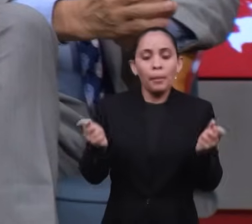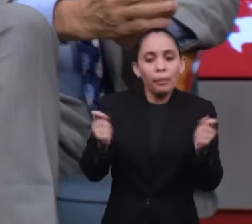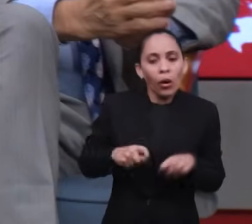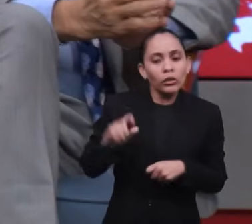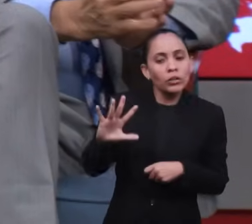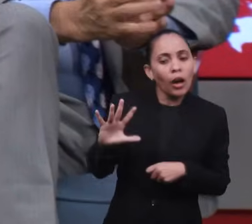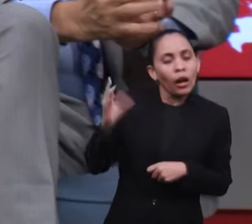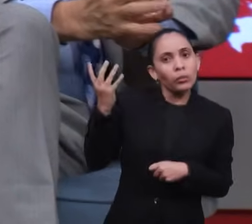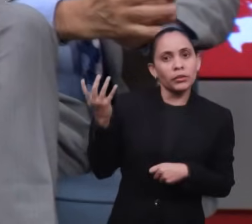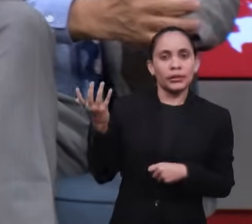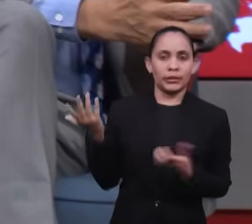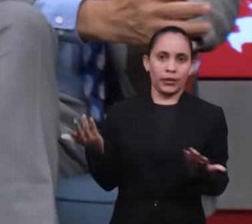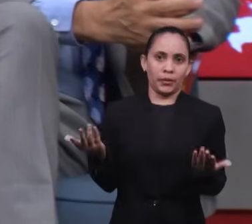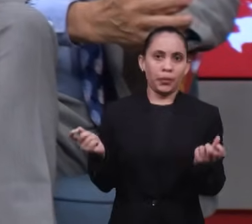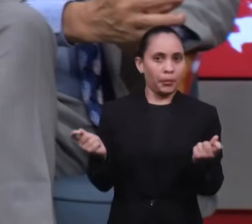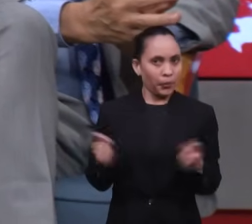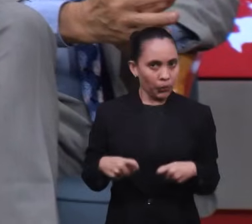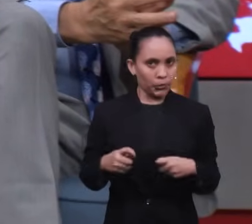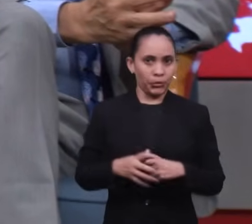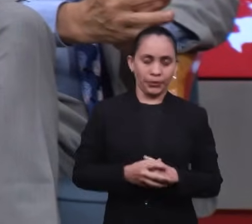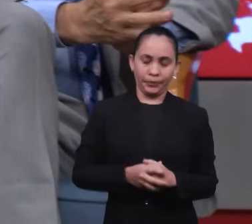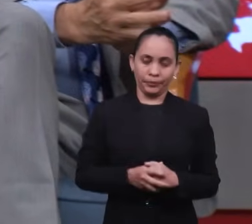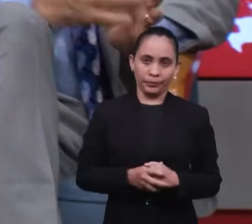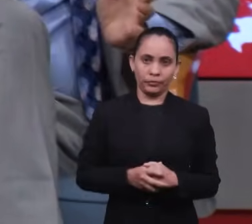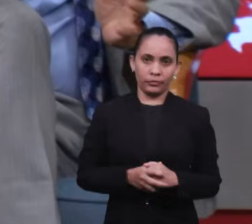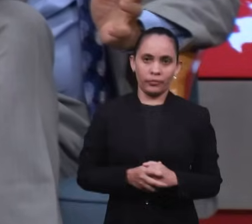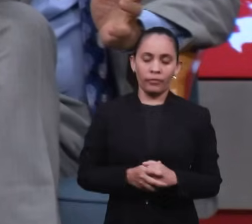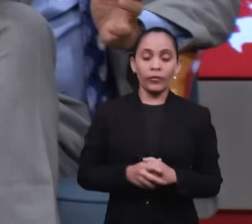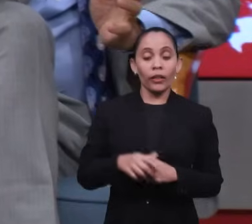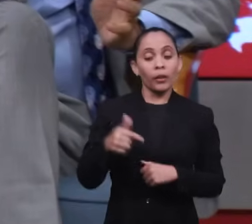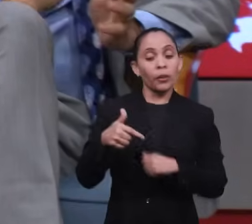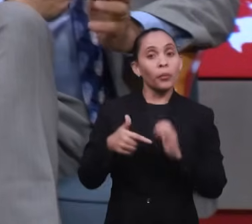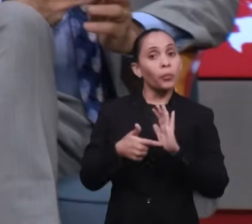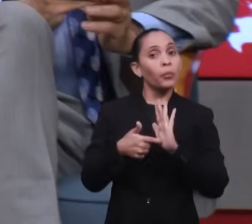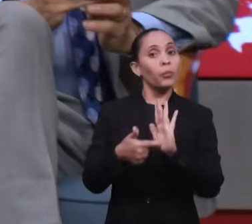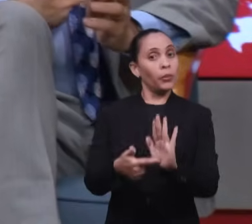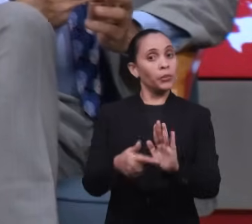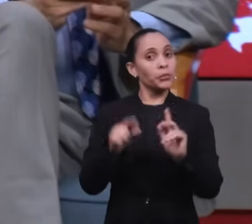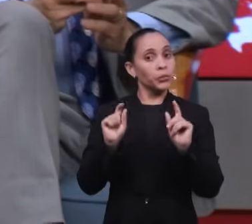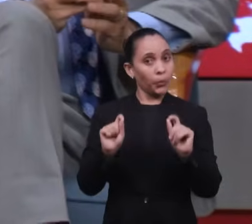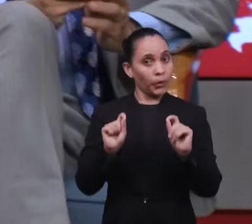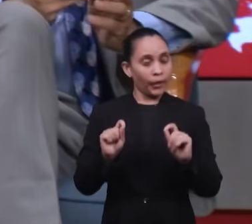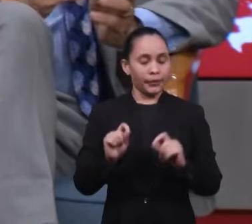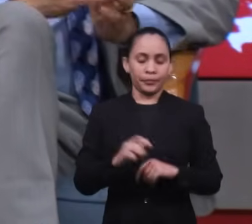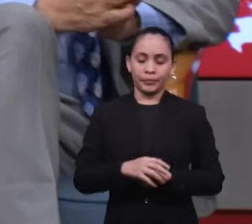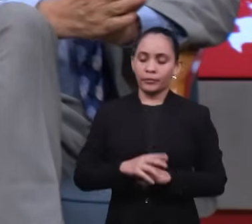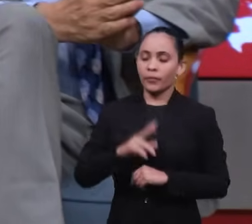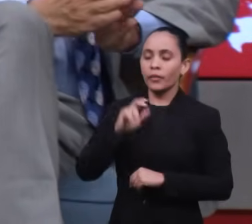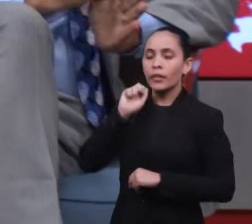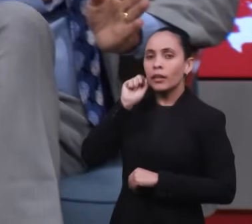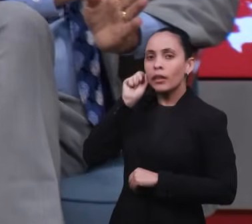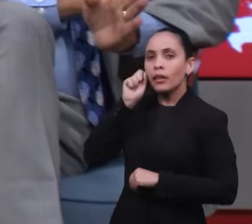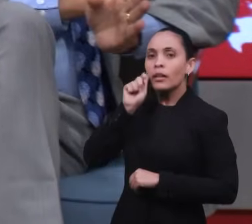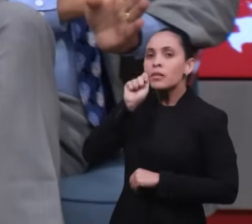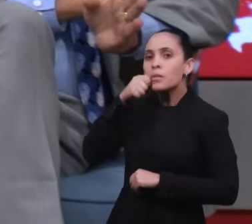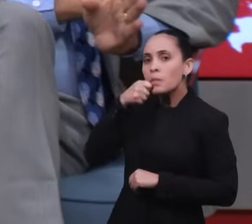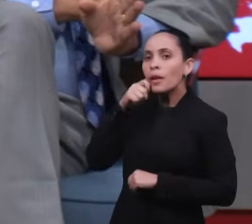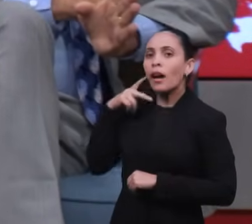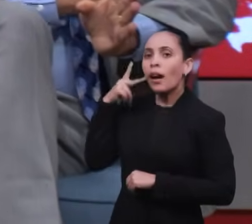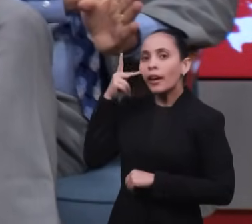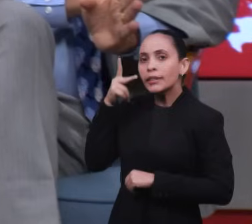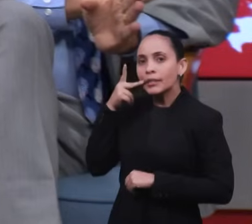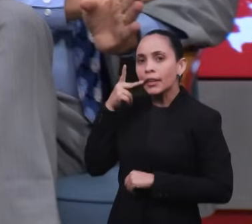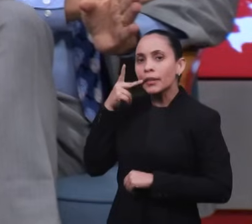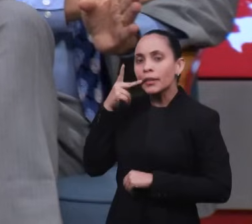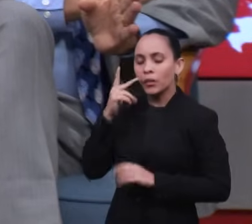isso que pode acontecer na igreja. E ele usa, nessa figura, ele usa a ceia.